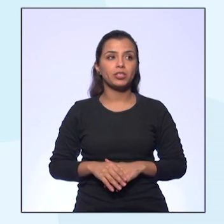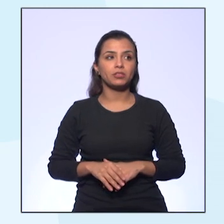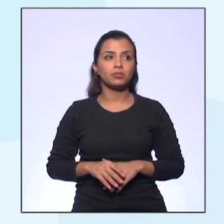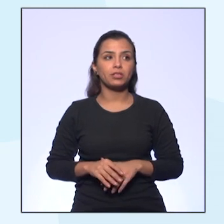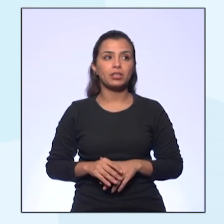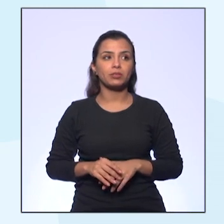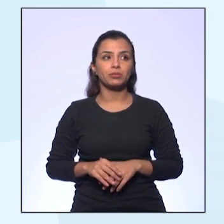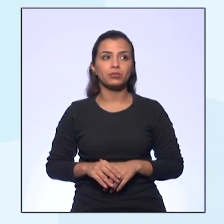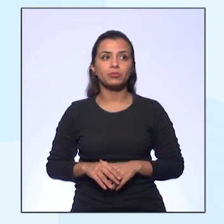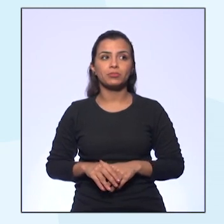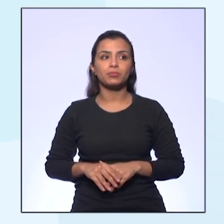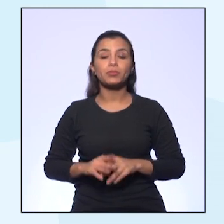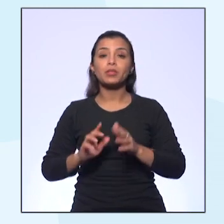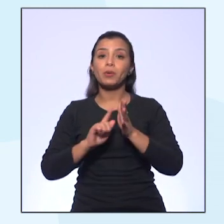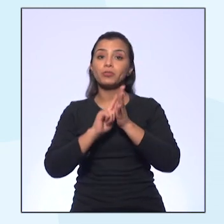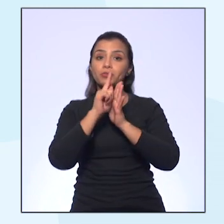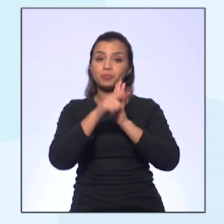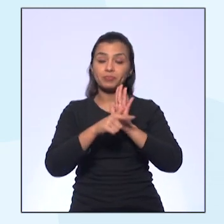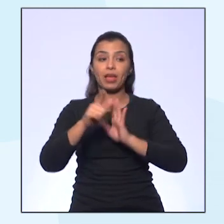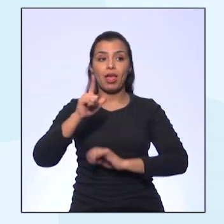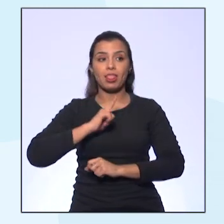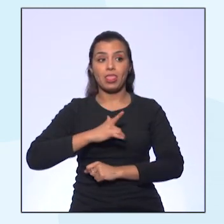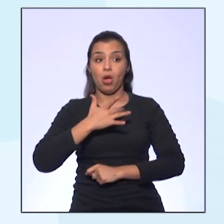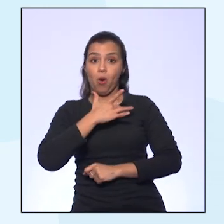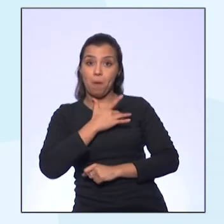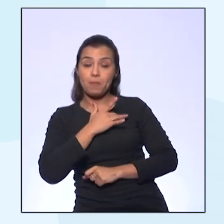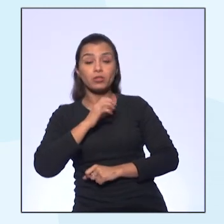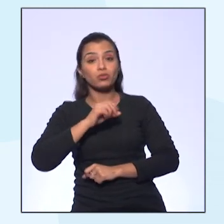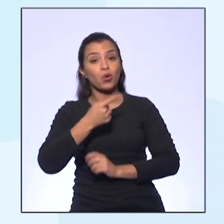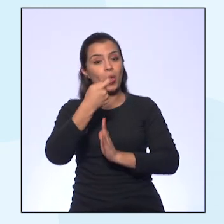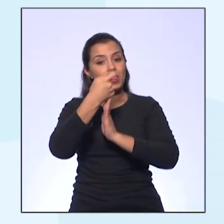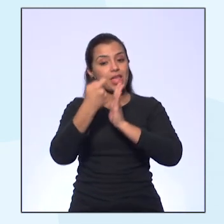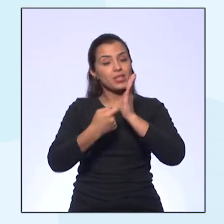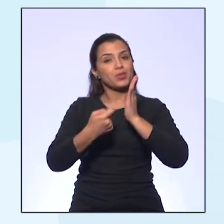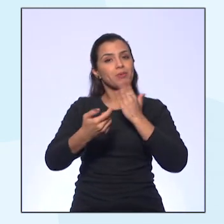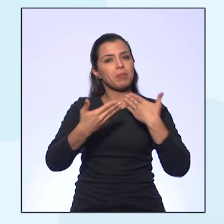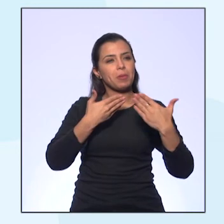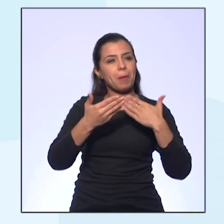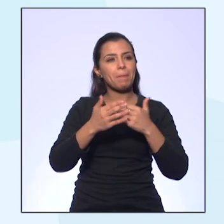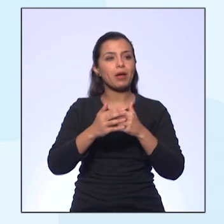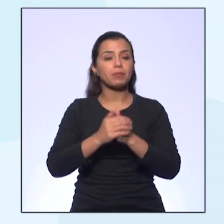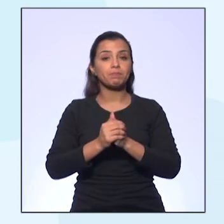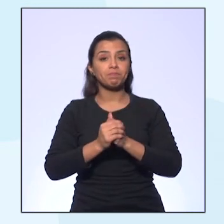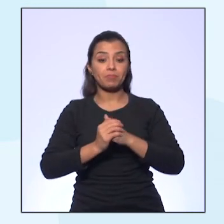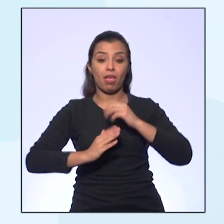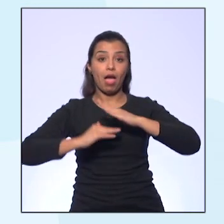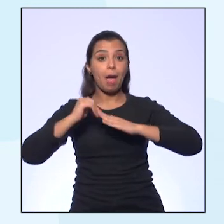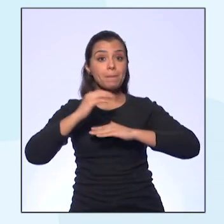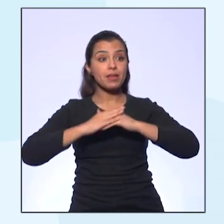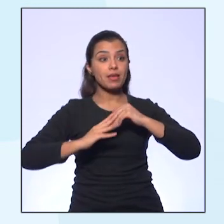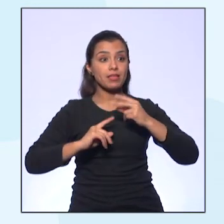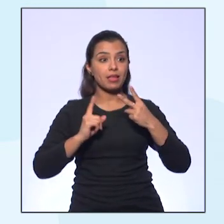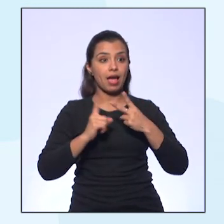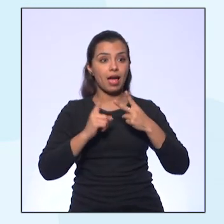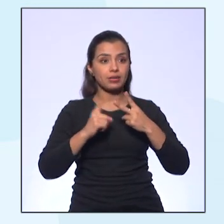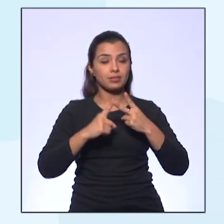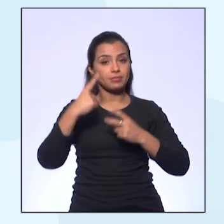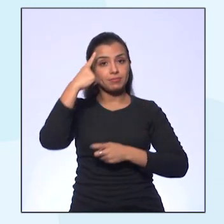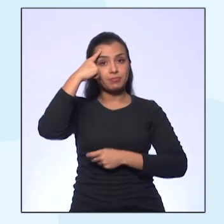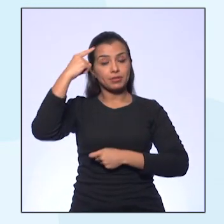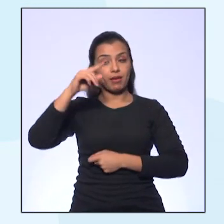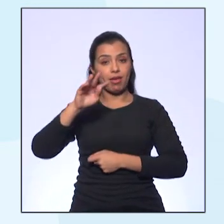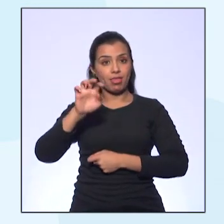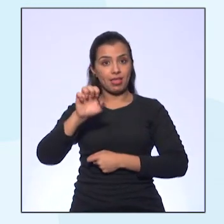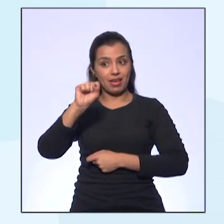vai fazer, ao né? mesmo tempo. Romantismo e texto argumentativo. E as habilidades? Estabelecer relação entre a tese e os